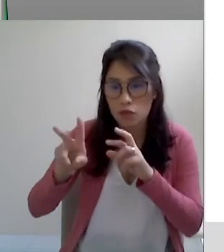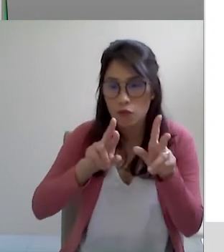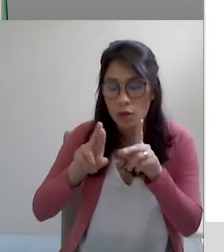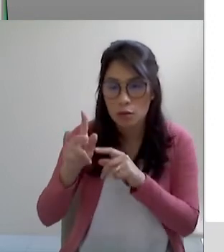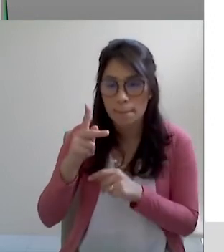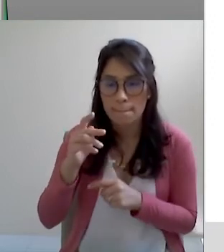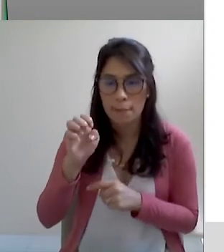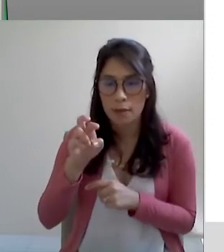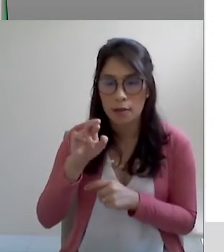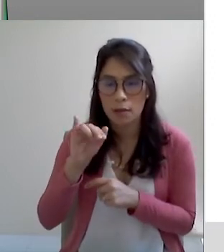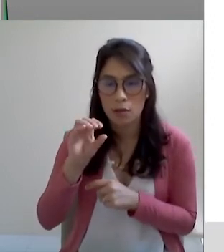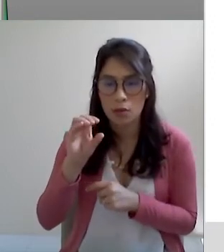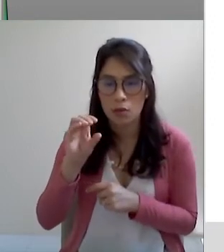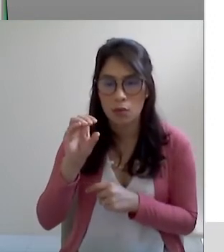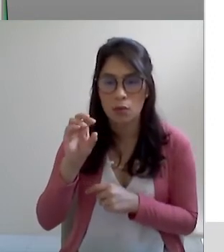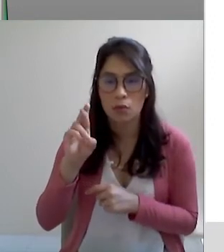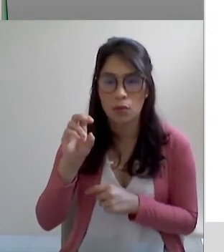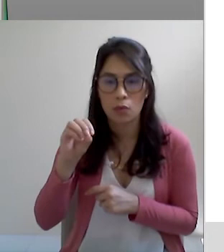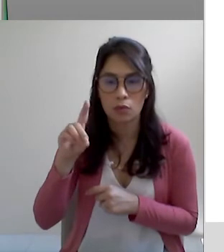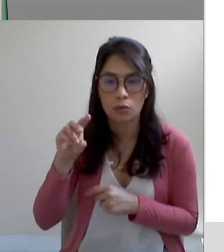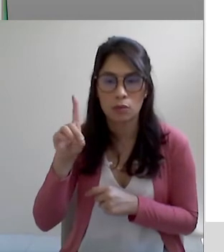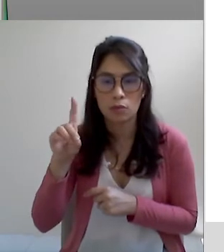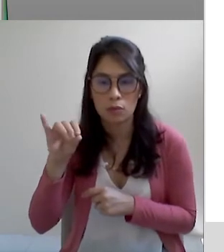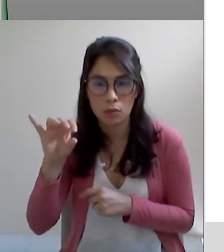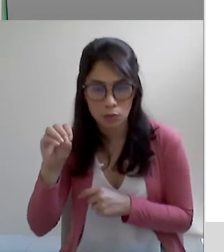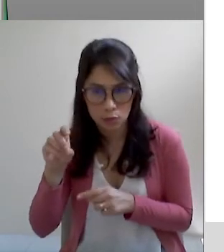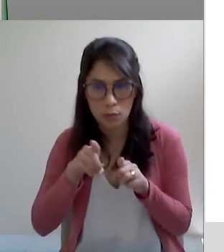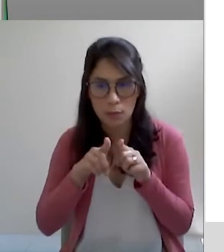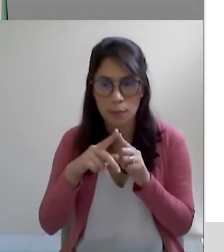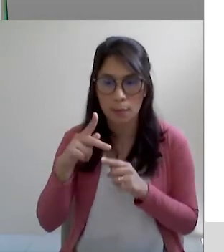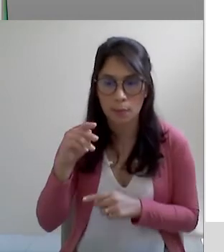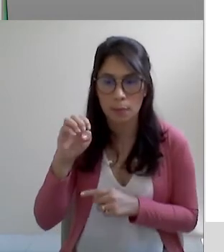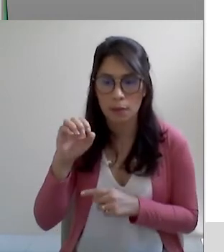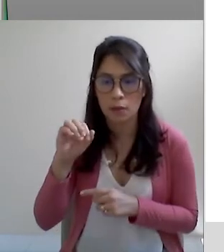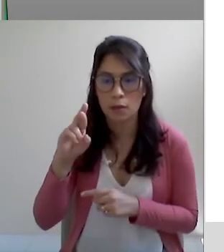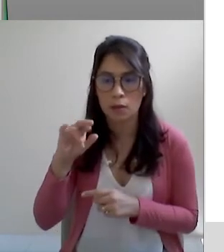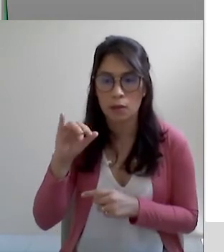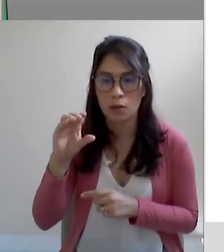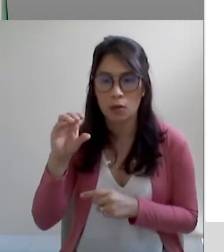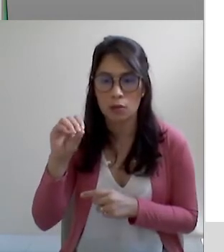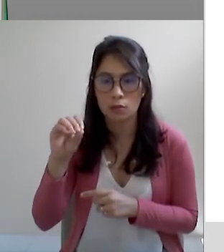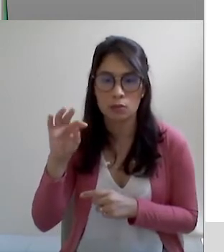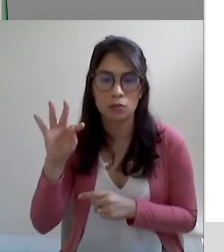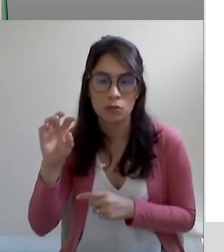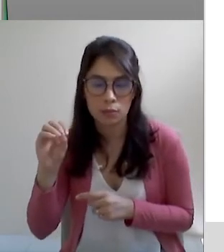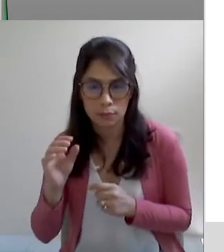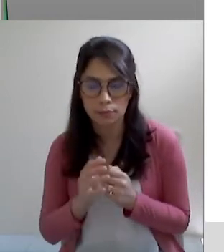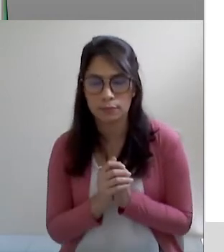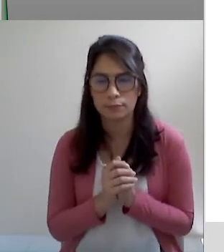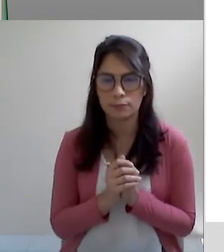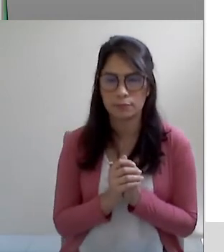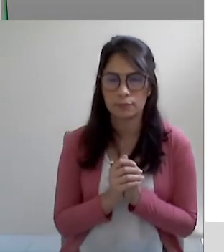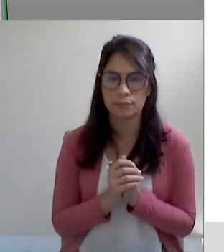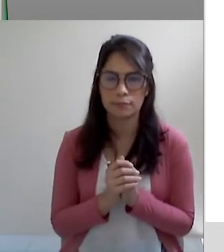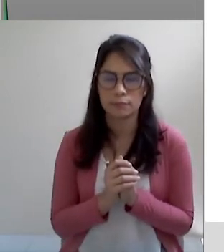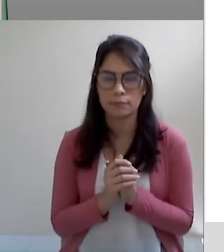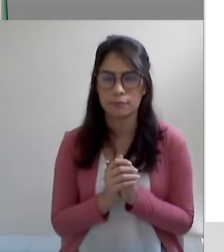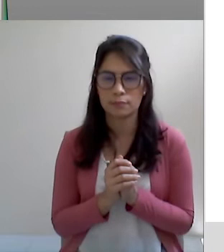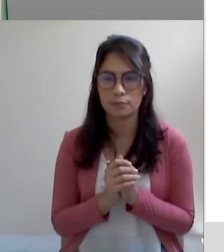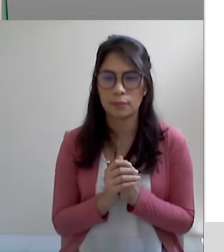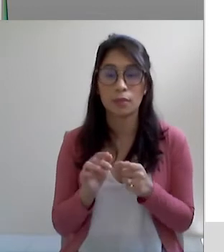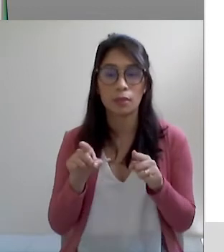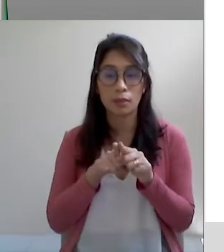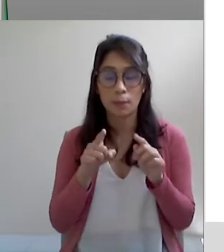crescimento, visualizamos a diferenciação do pericôndrio em periósteo. Seguindo-se o desenho esquemático, ainda